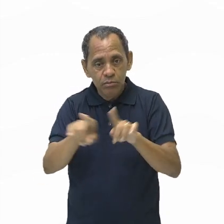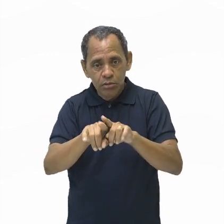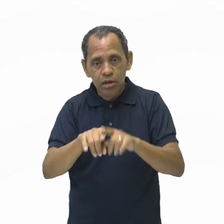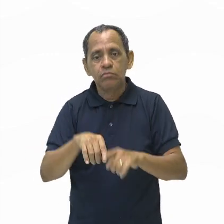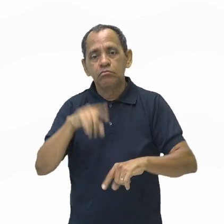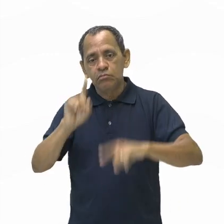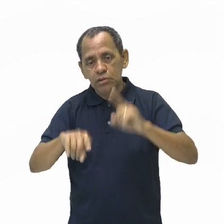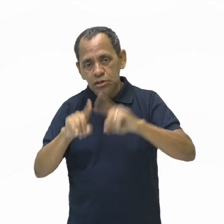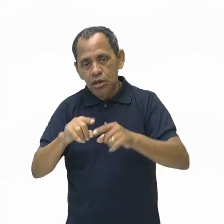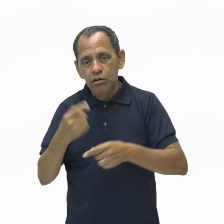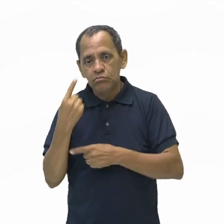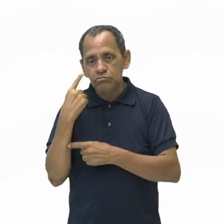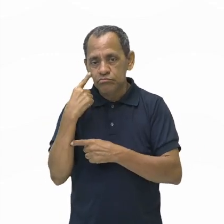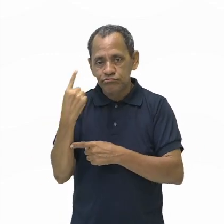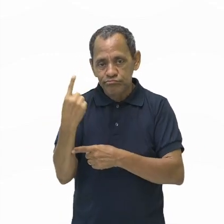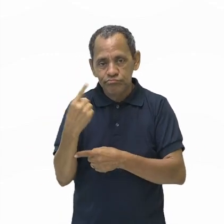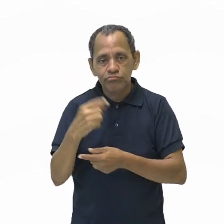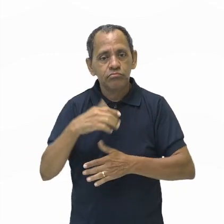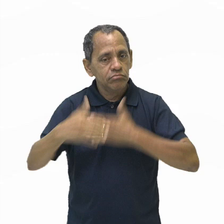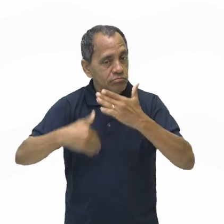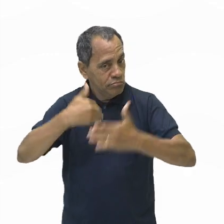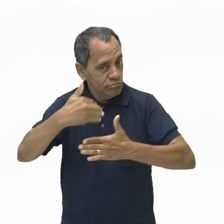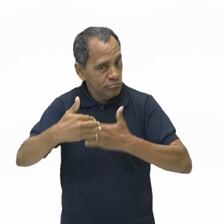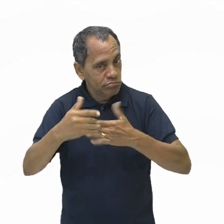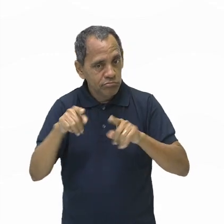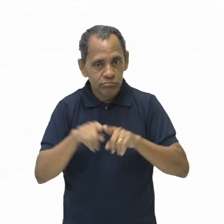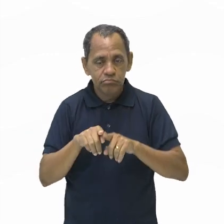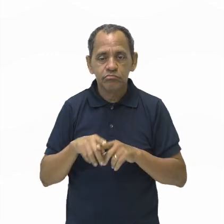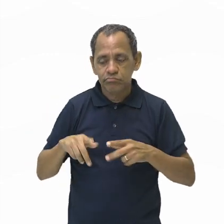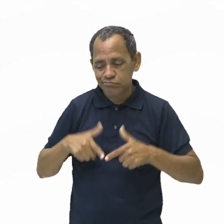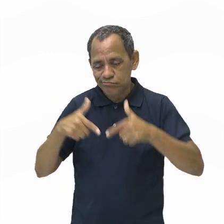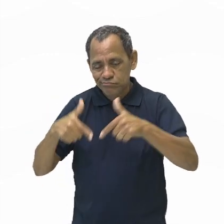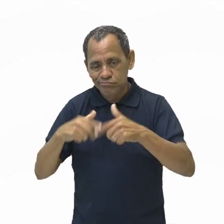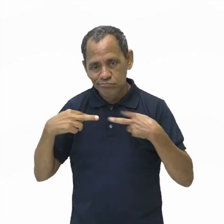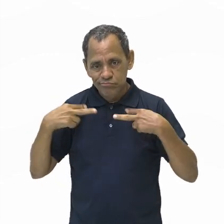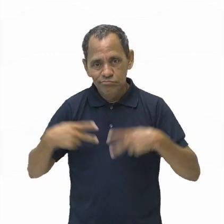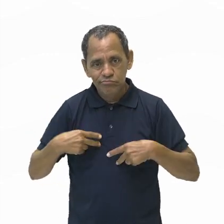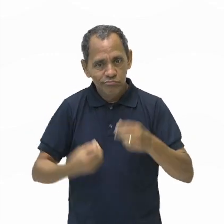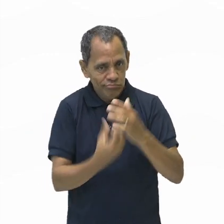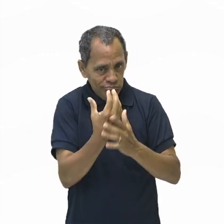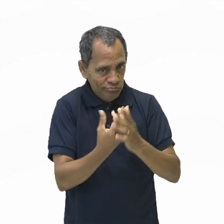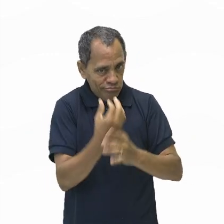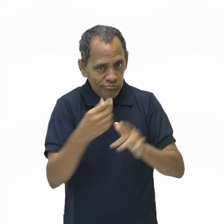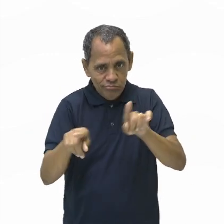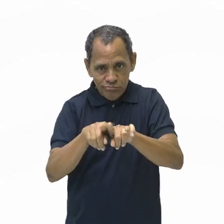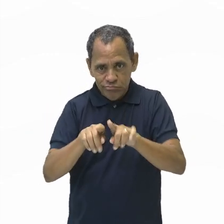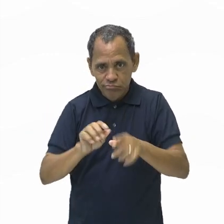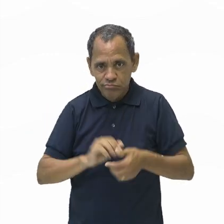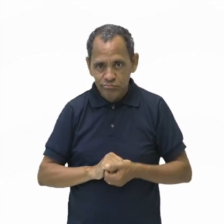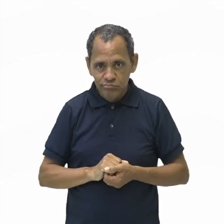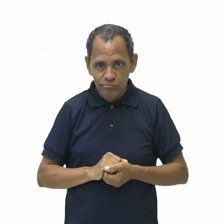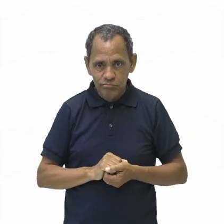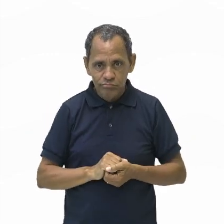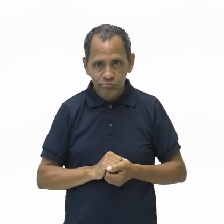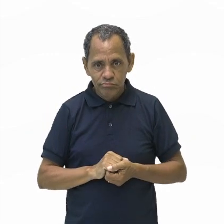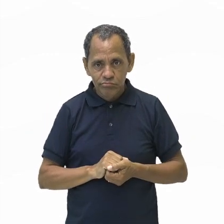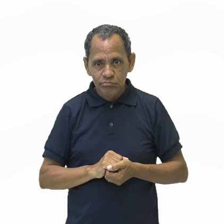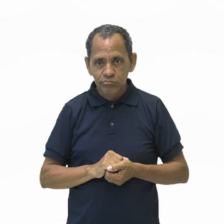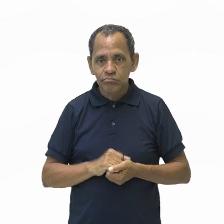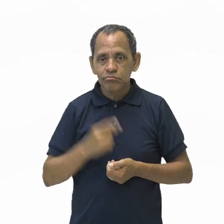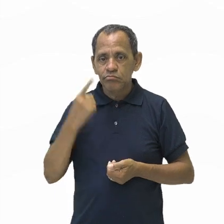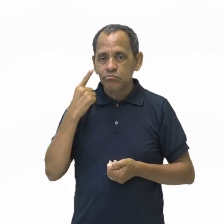especialmente advindo do desenvolvimento de atividades humanas e produtivas. Então aqui eu vou mostrar para vocês